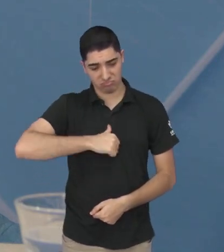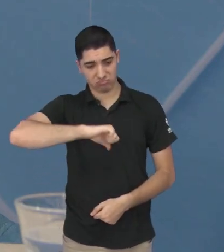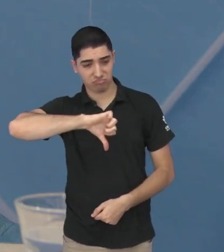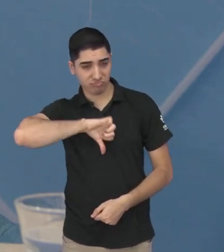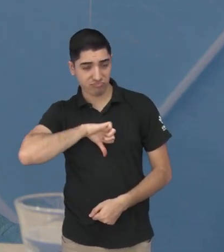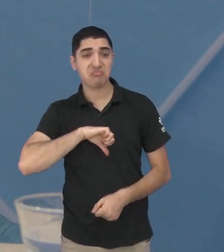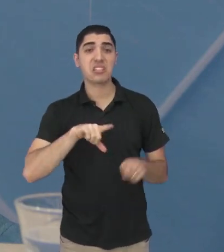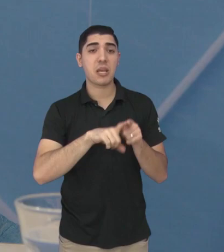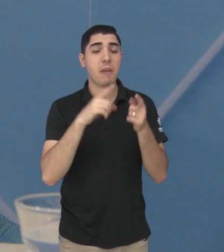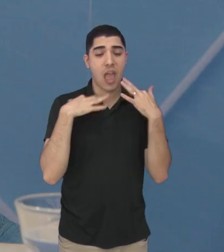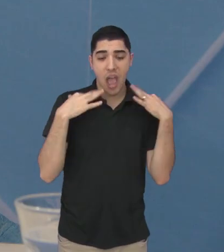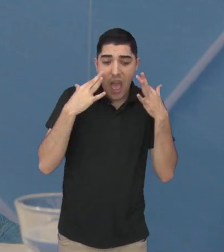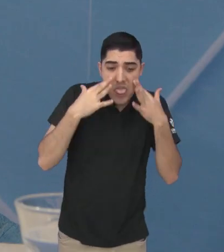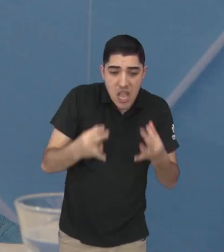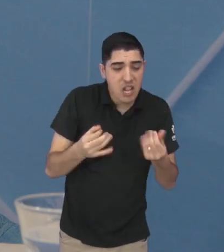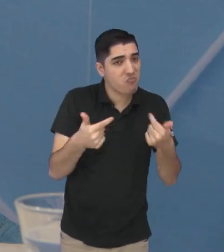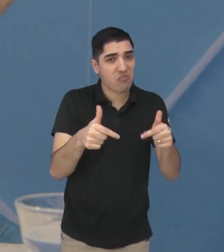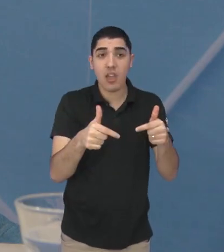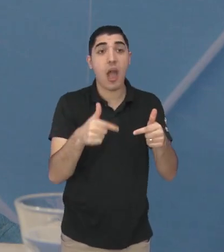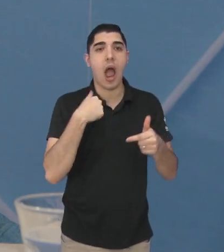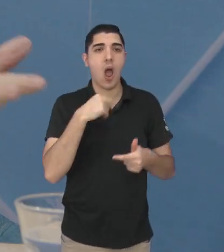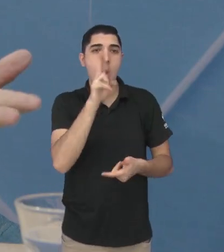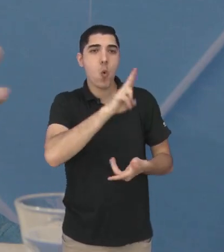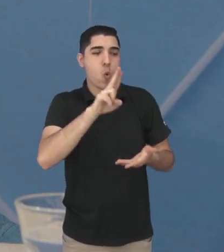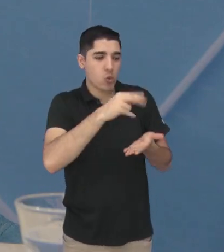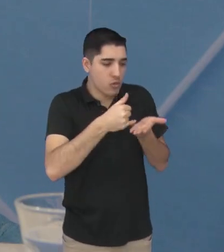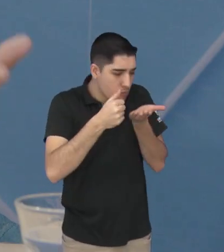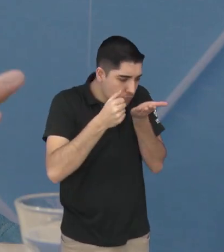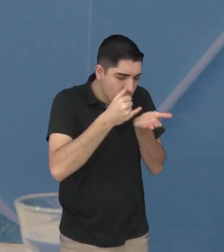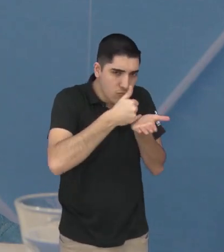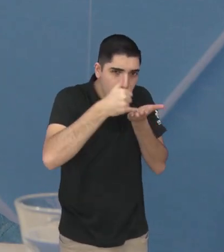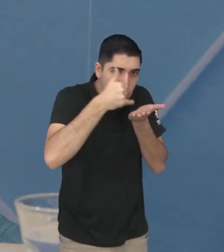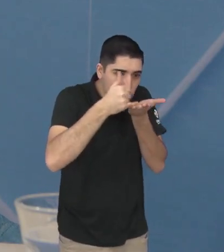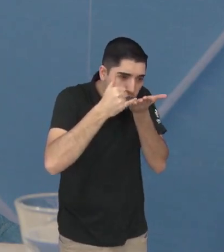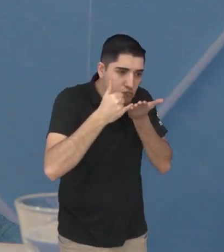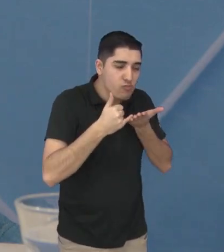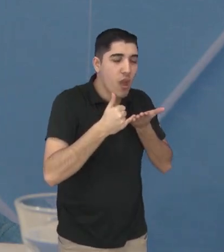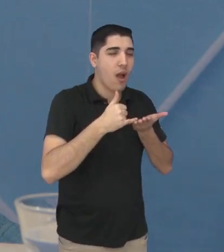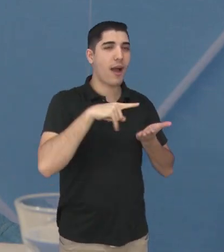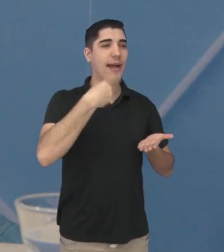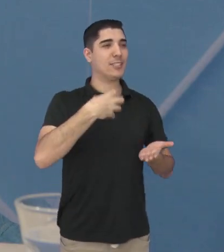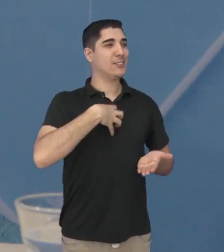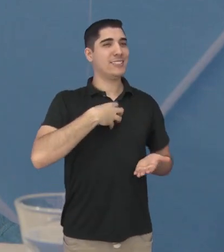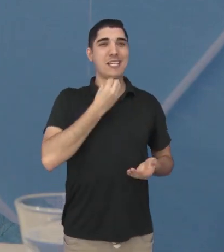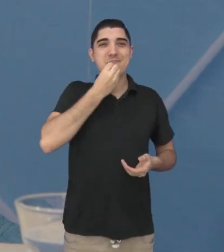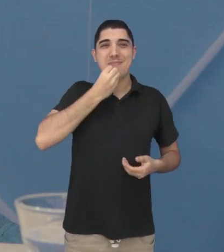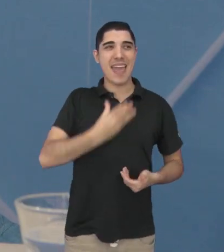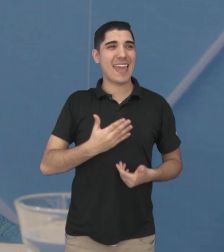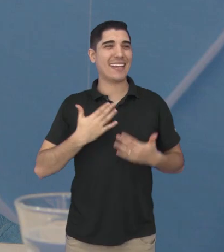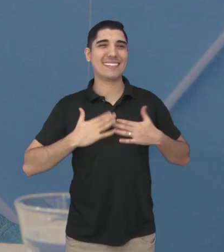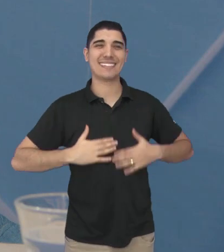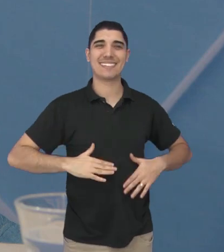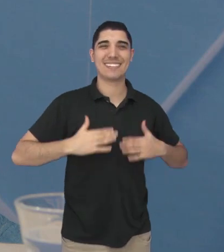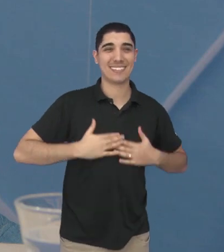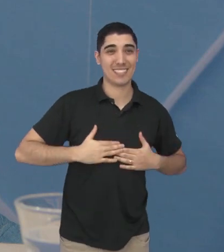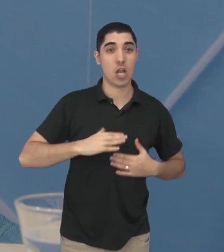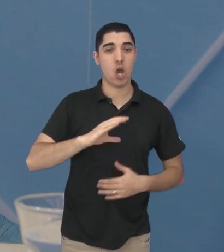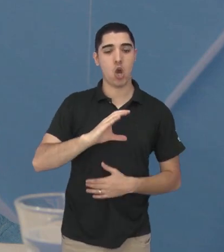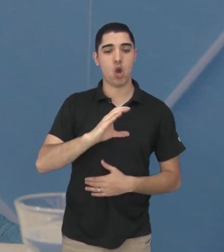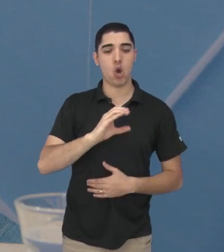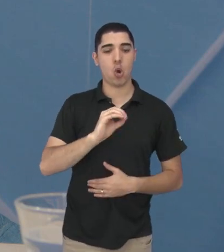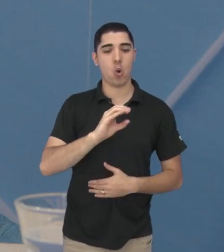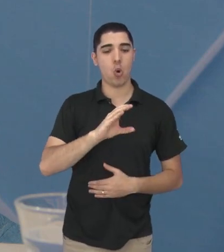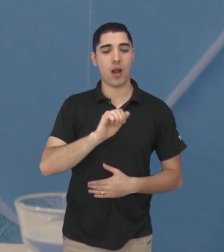de atenção, eu uso cocaína e fico bem, vou ser dependente de cocaína. Então,